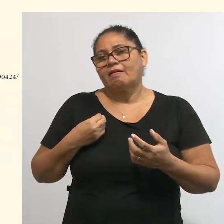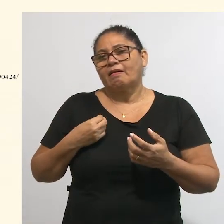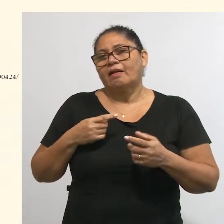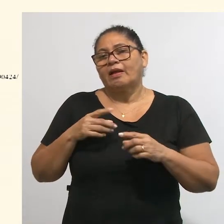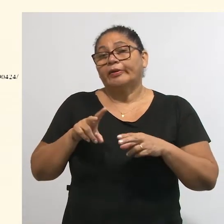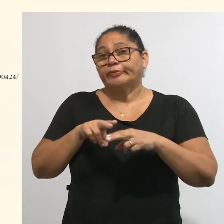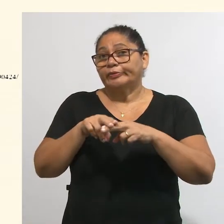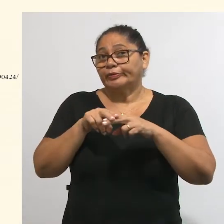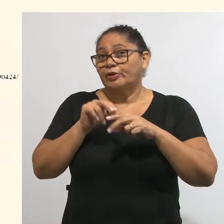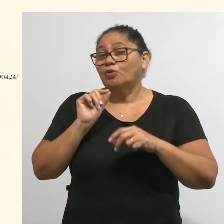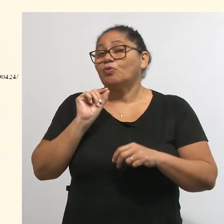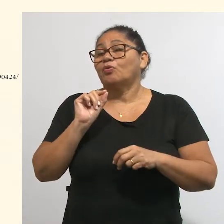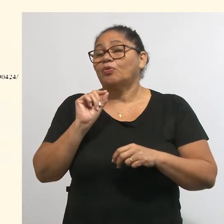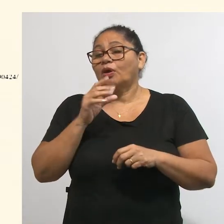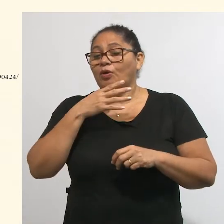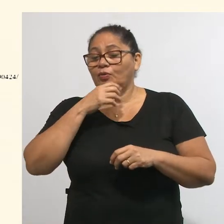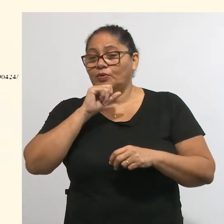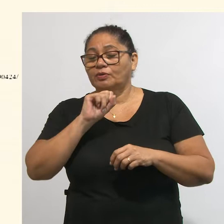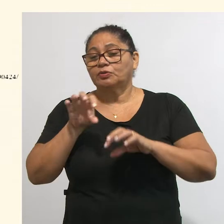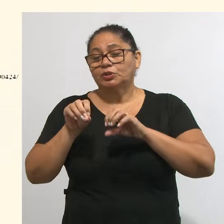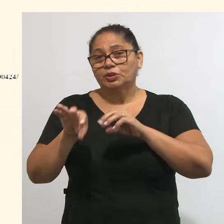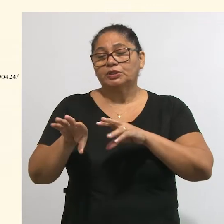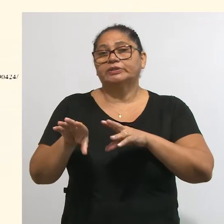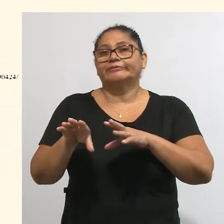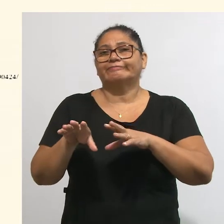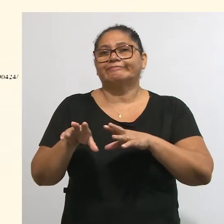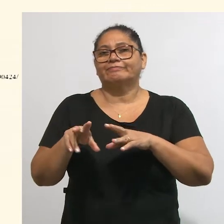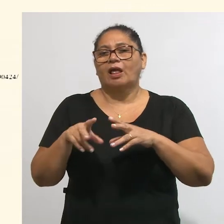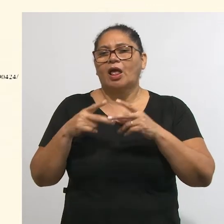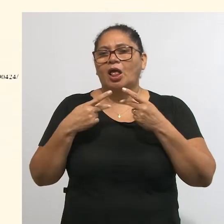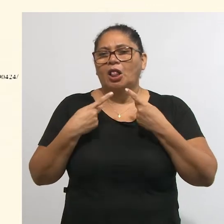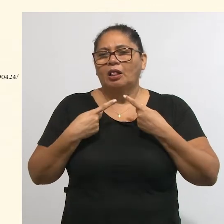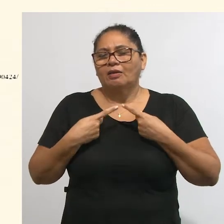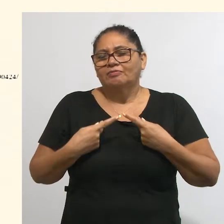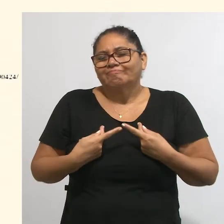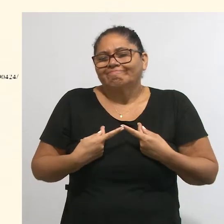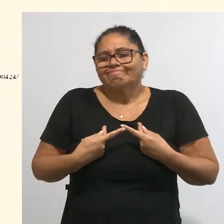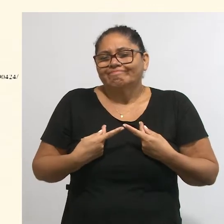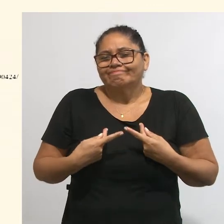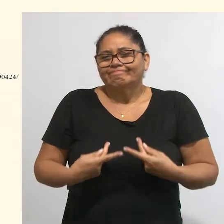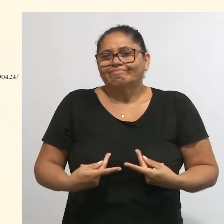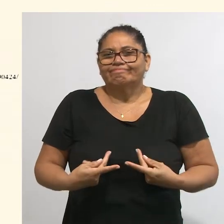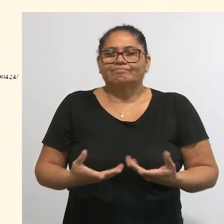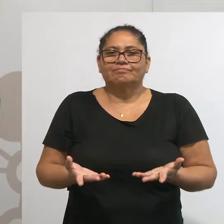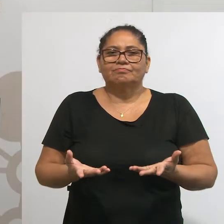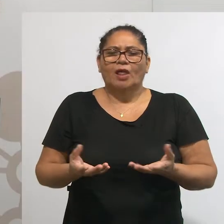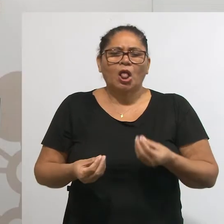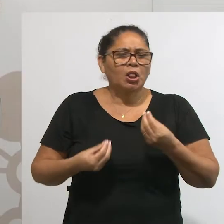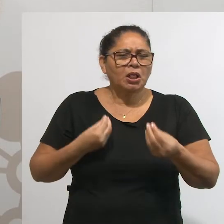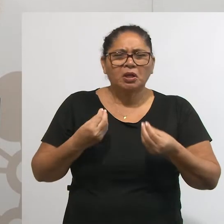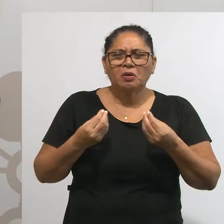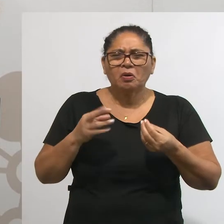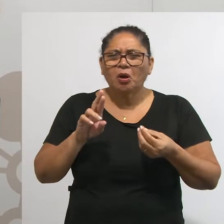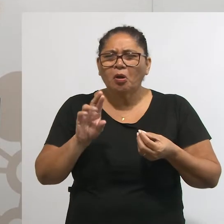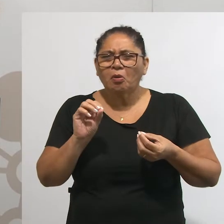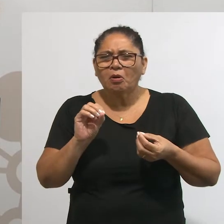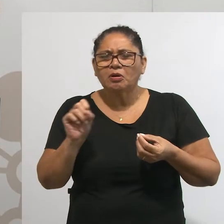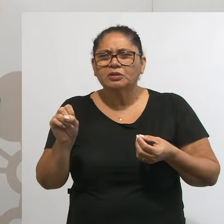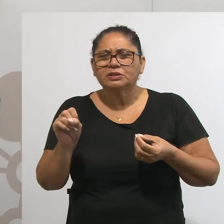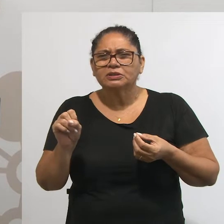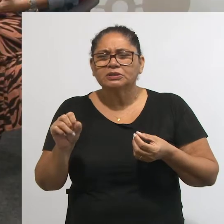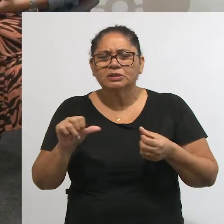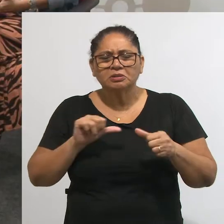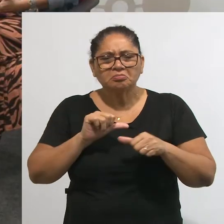isso que, para ensinar, segundo Paulo Freire, exige humildade. Por quê, professora Rosa? Tem como dialogar